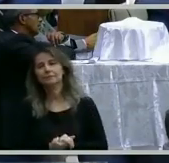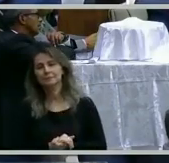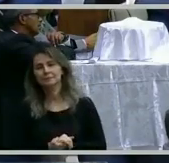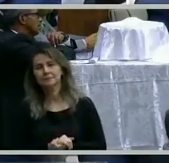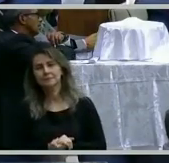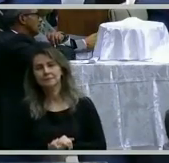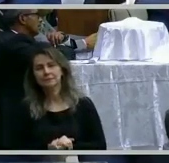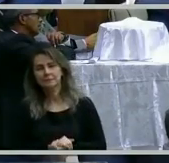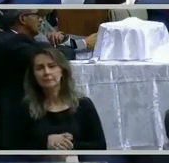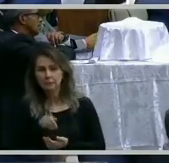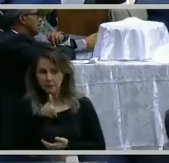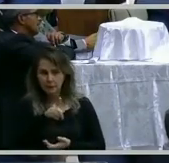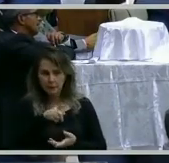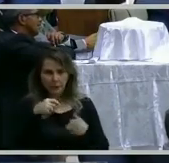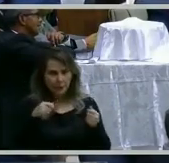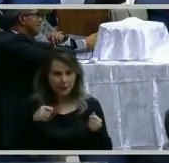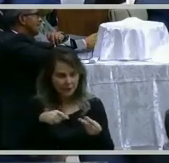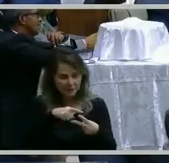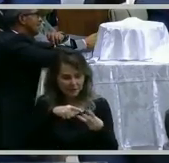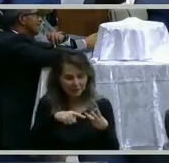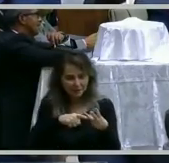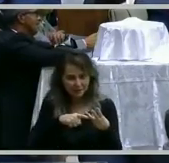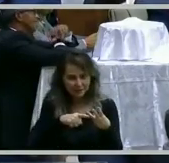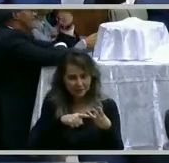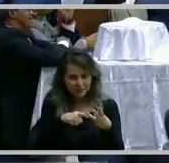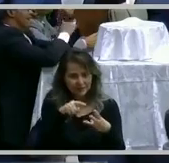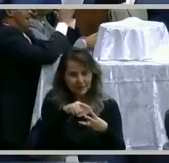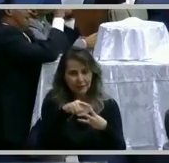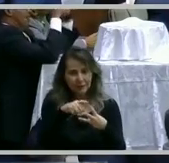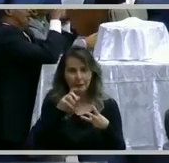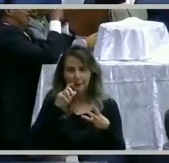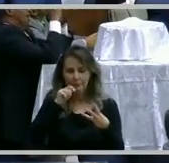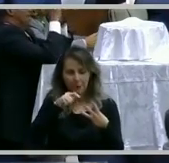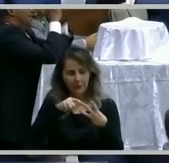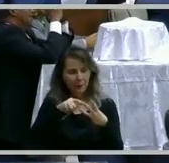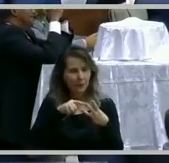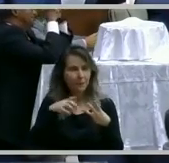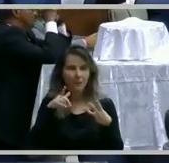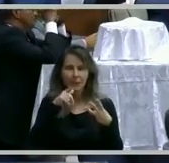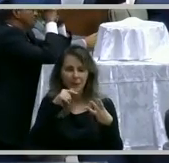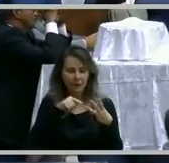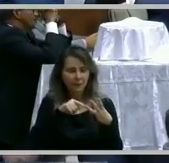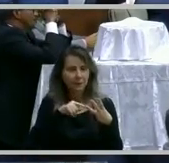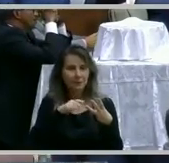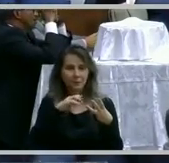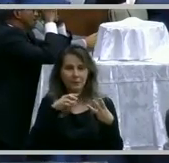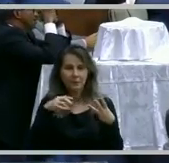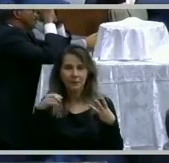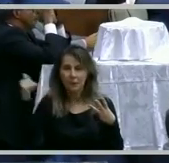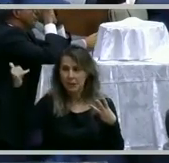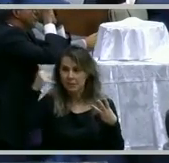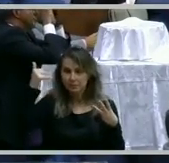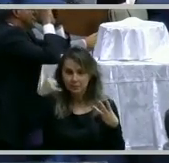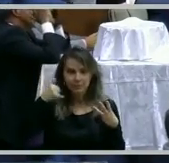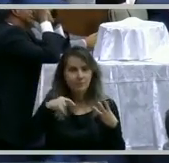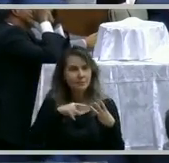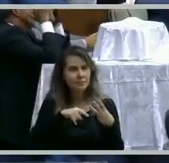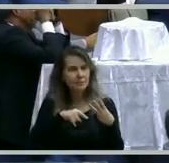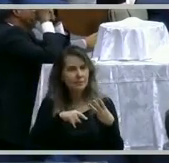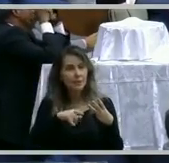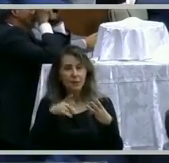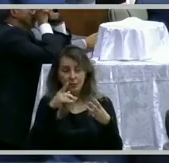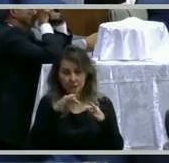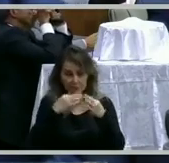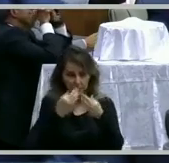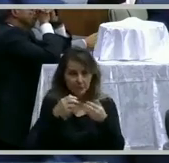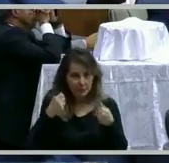É disso que você está precisando? É disso que você está precisando? É disso que a sua família precisa? É disso que o seu